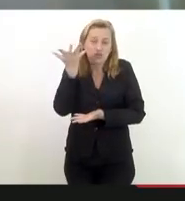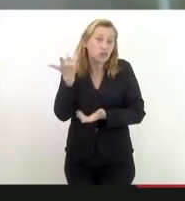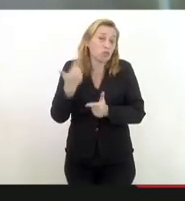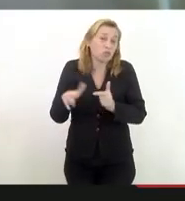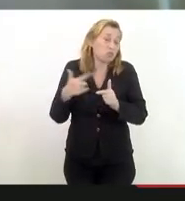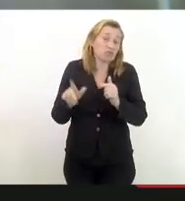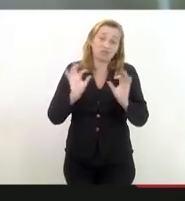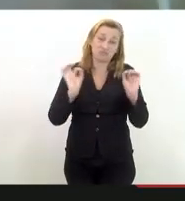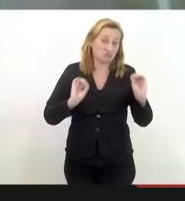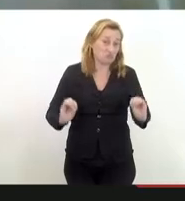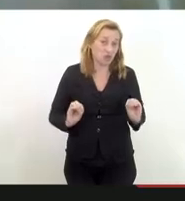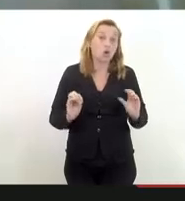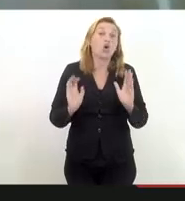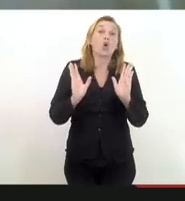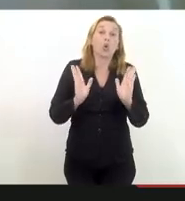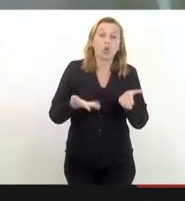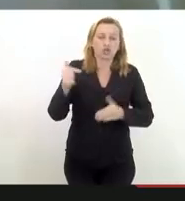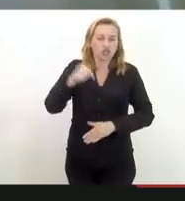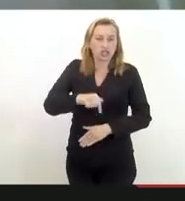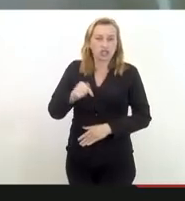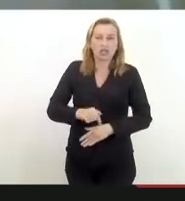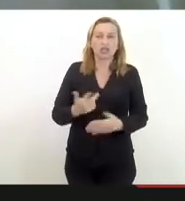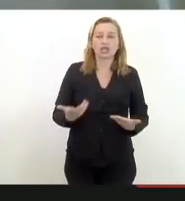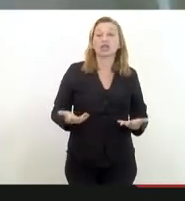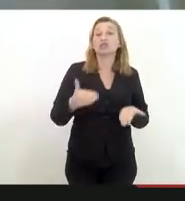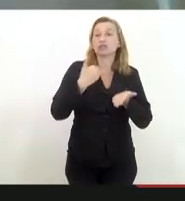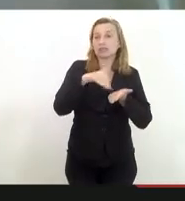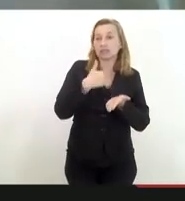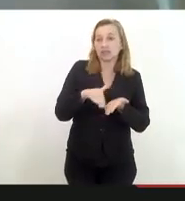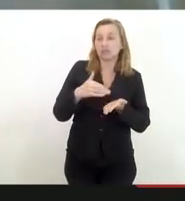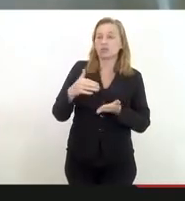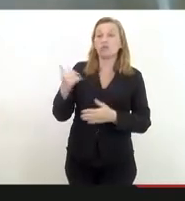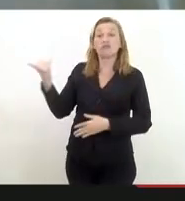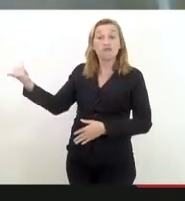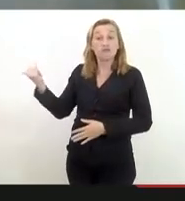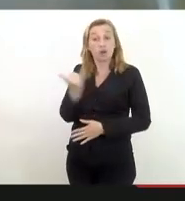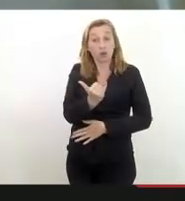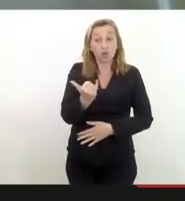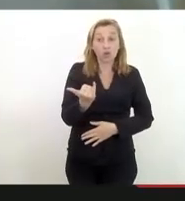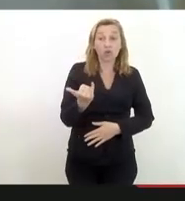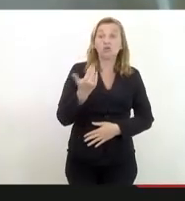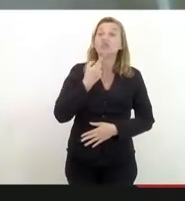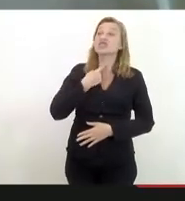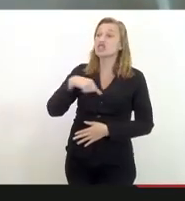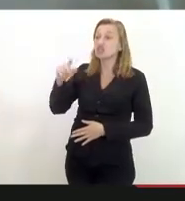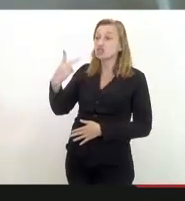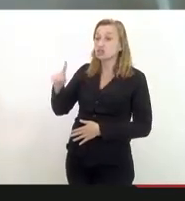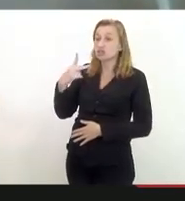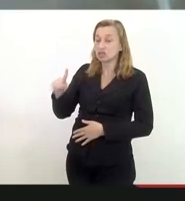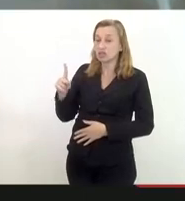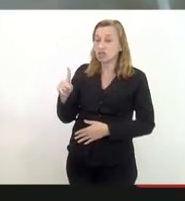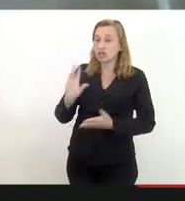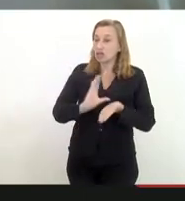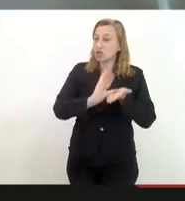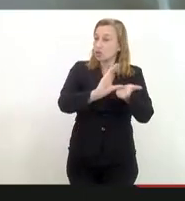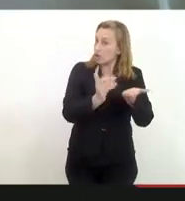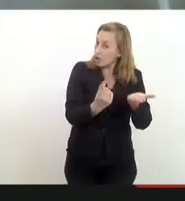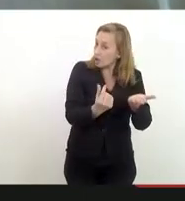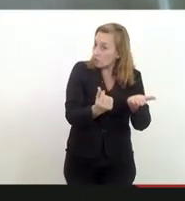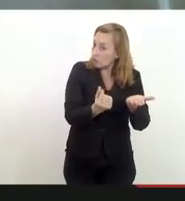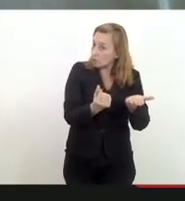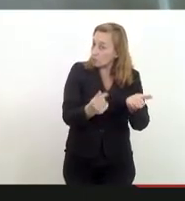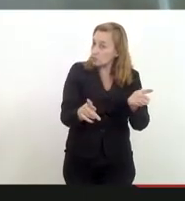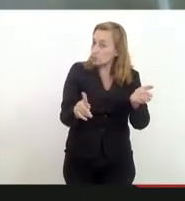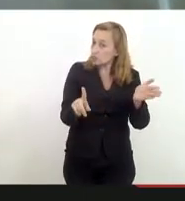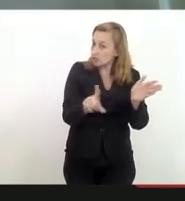problema. Então, hoje aqui, o secretário mencionou que a intenção seria alocar os recursos dessa